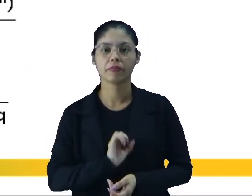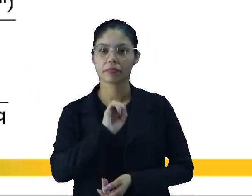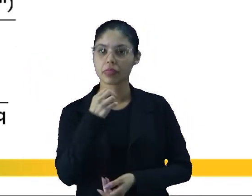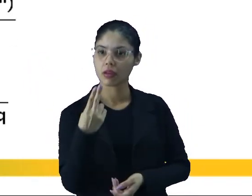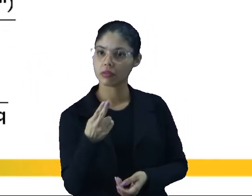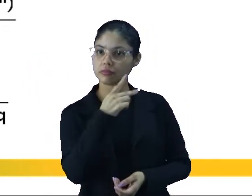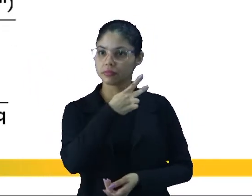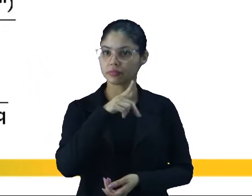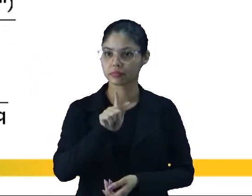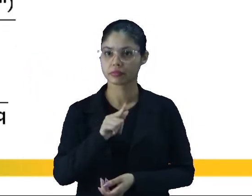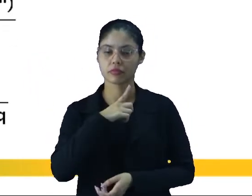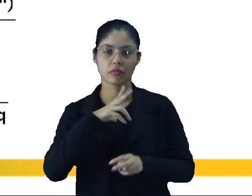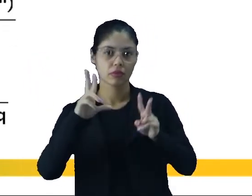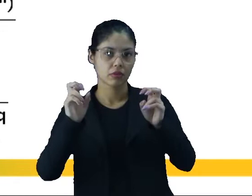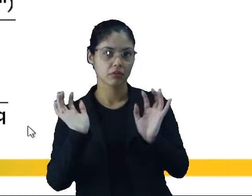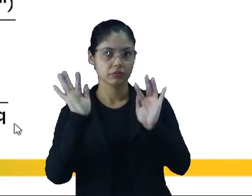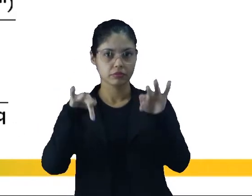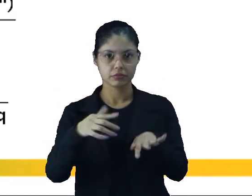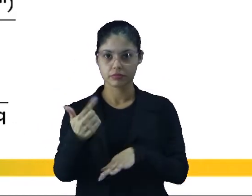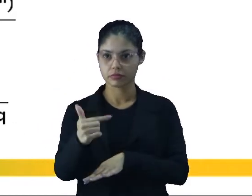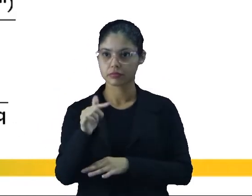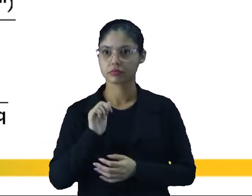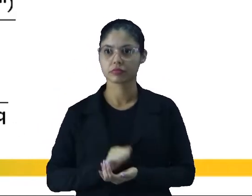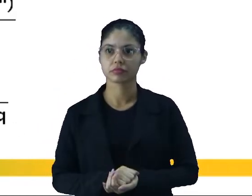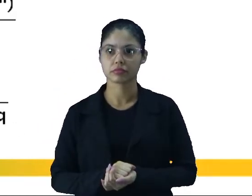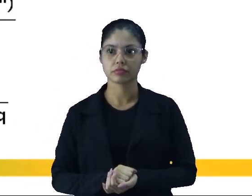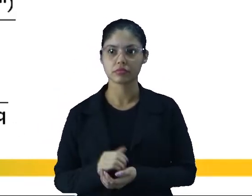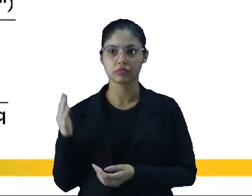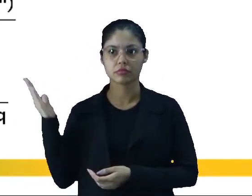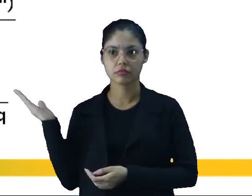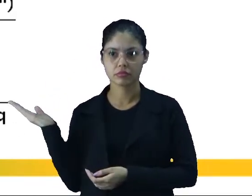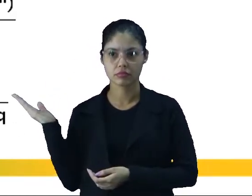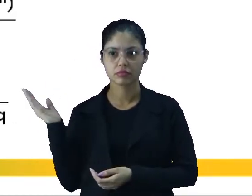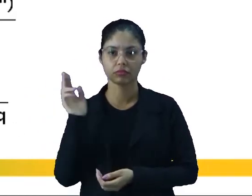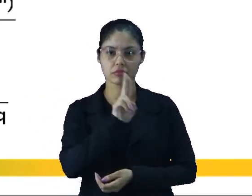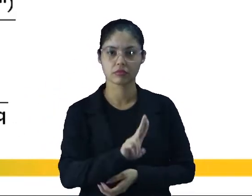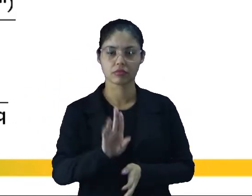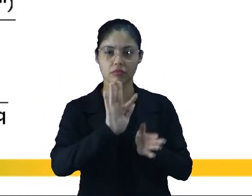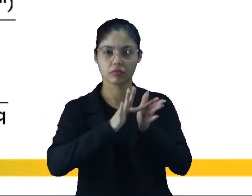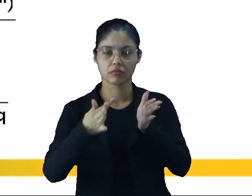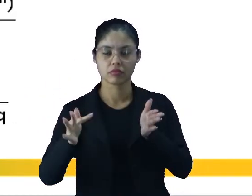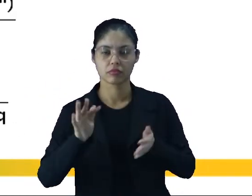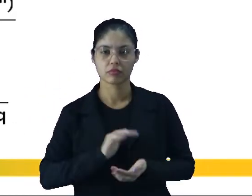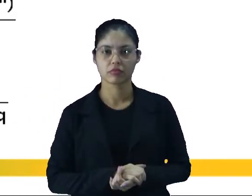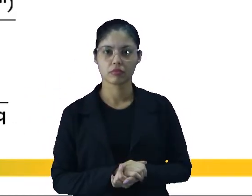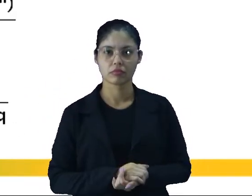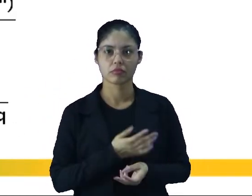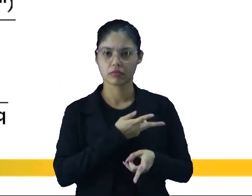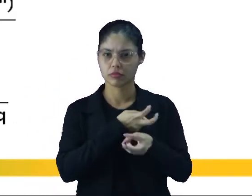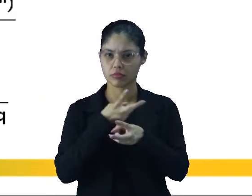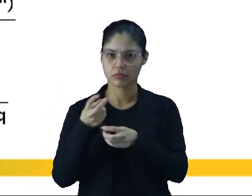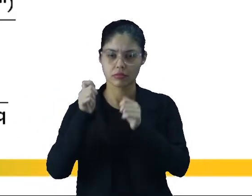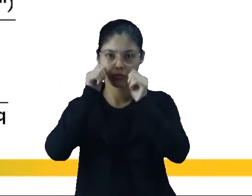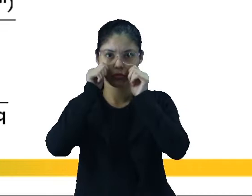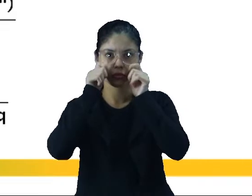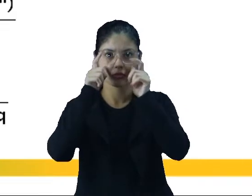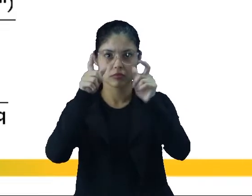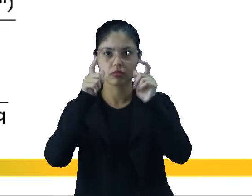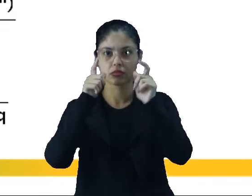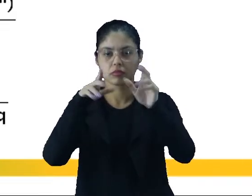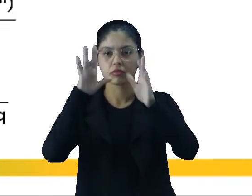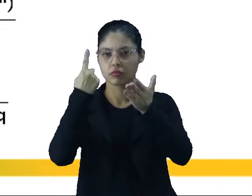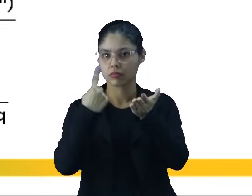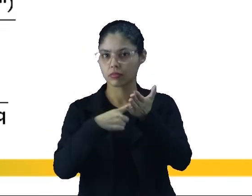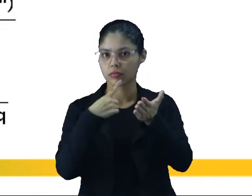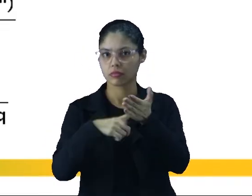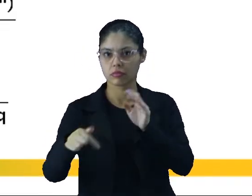Ou se a PG tem termos infinitos, eu uso essa fórmula aqui, ó. Ok? Então preste bem atenção de acordo com